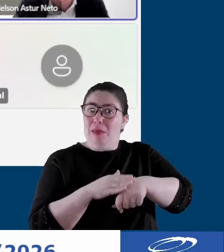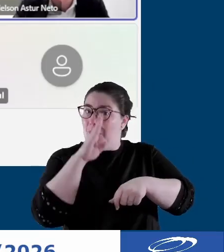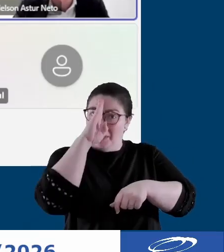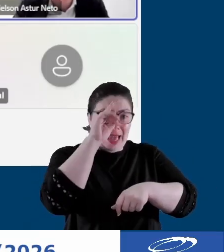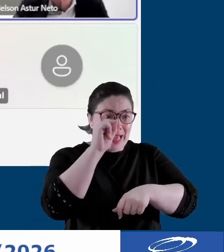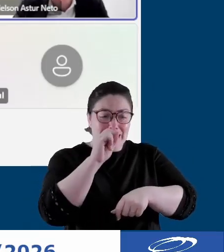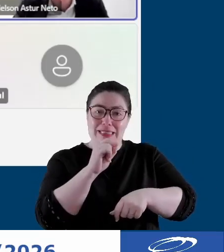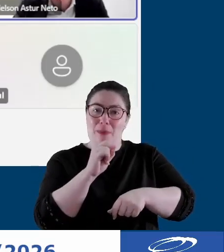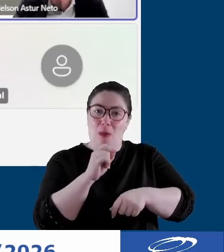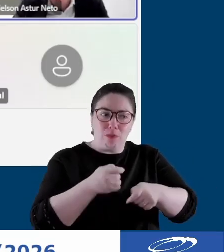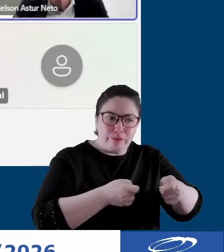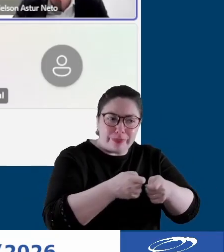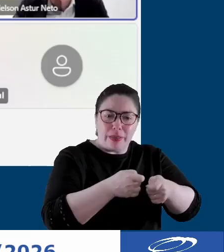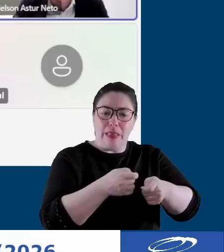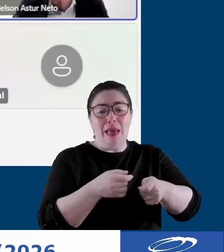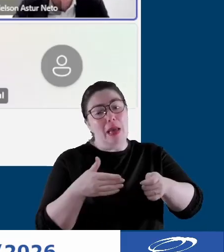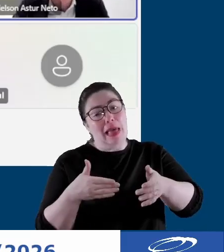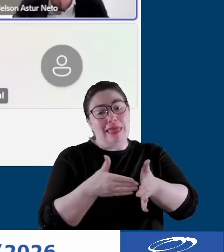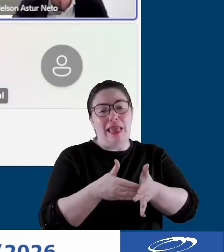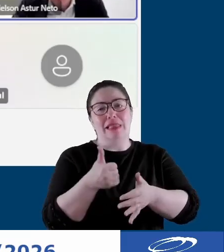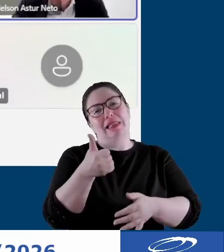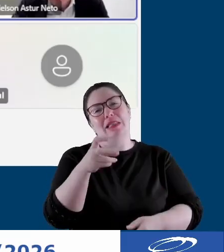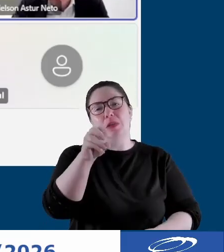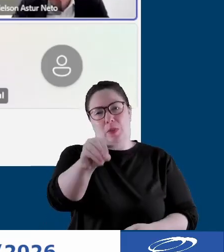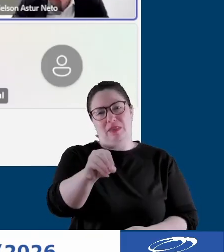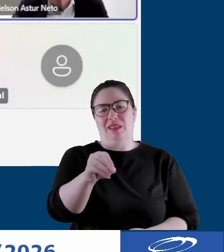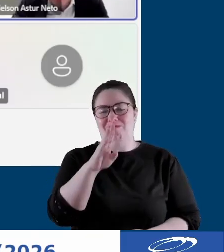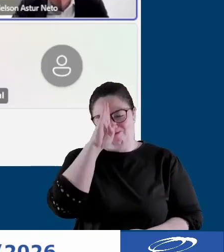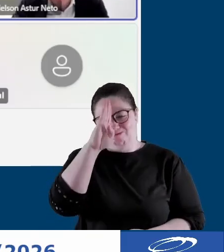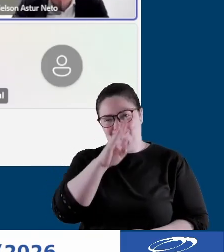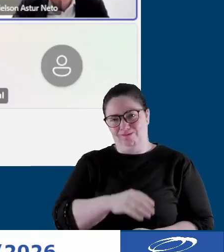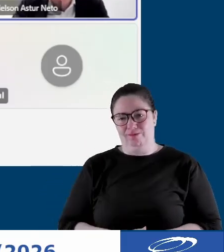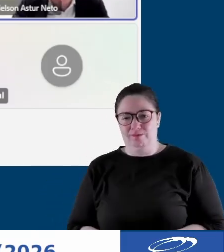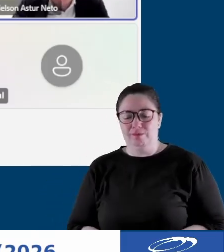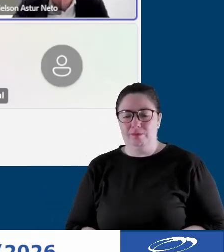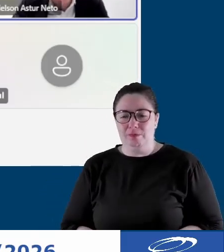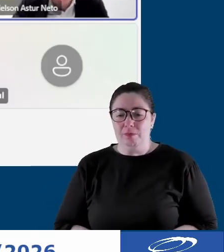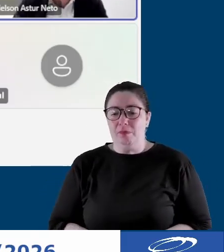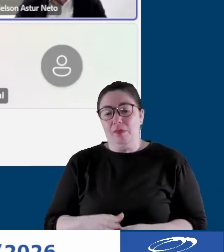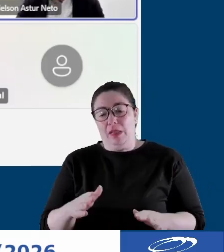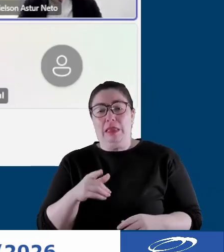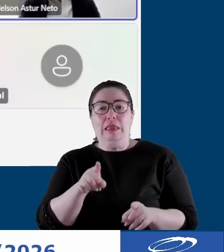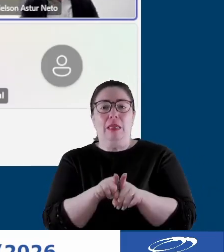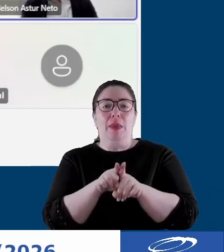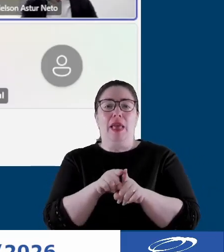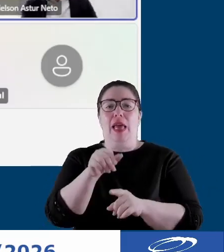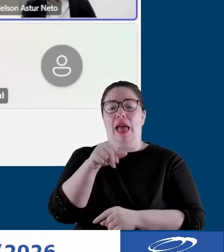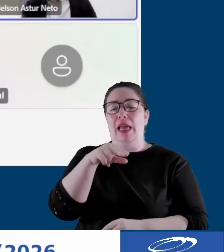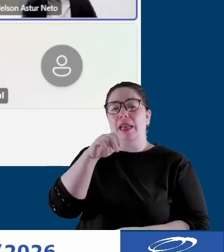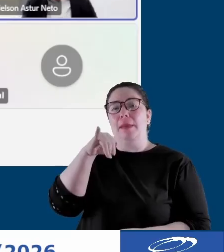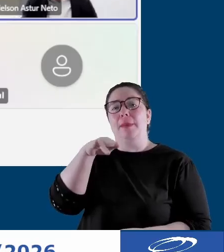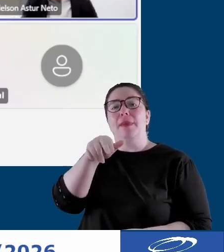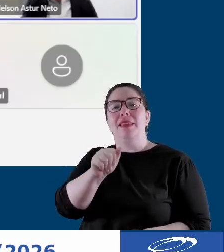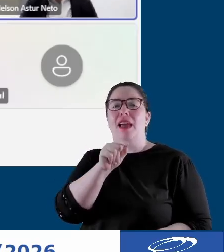110 e 150, principalmente. Tá? Anemia, operar pacientes com uma taxa